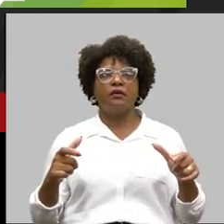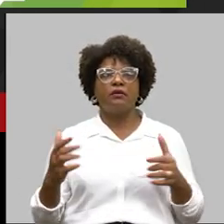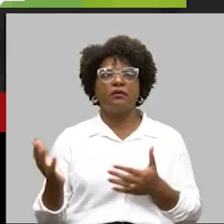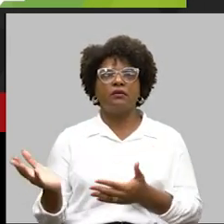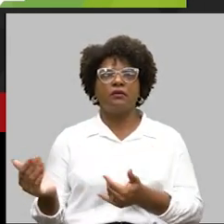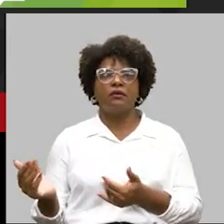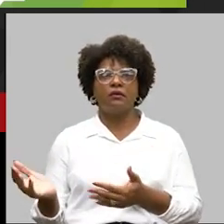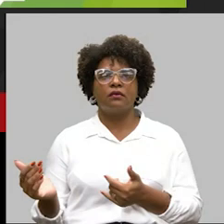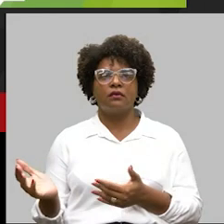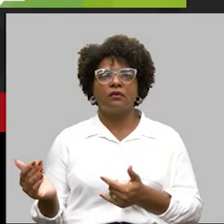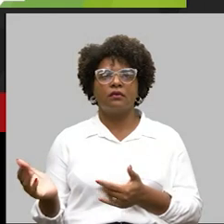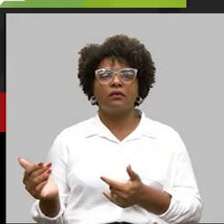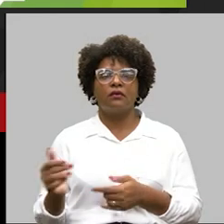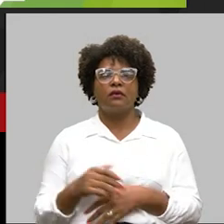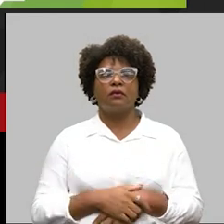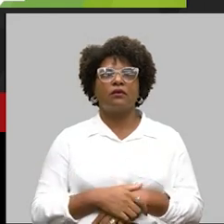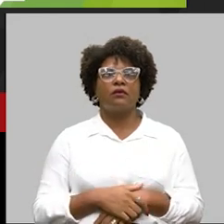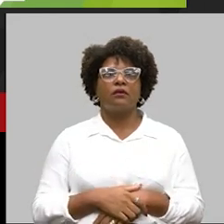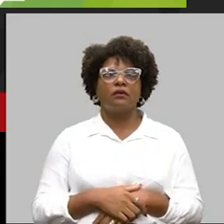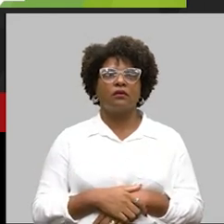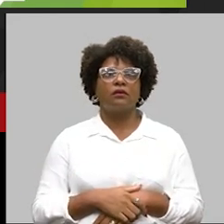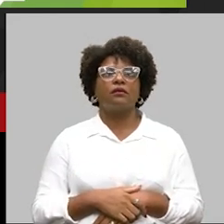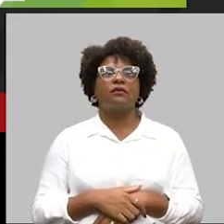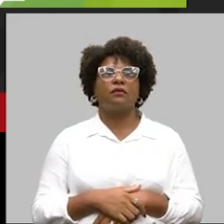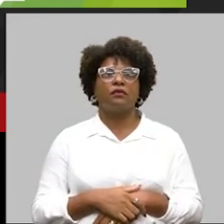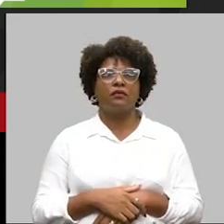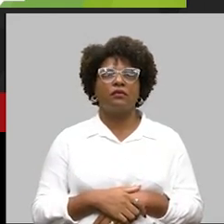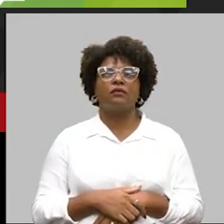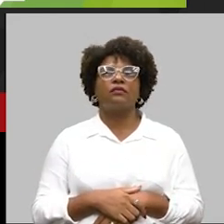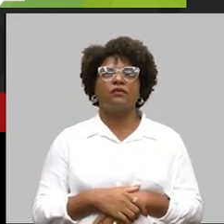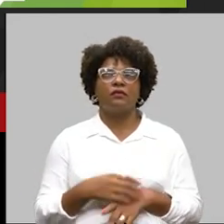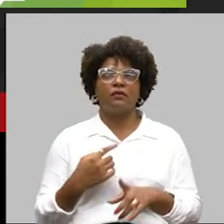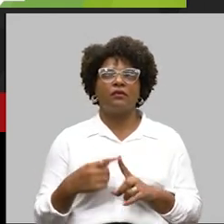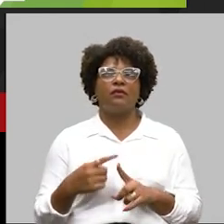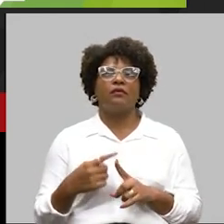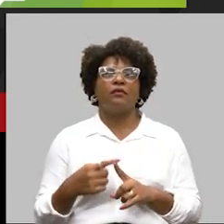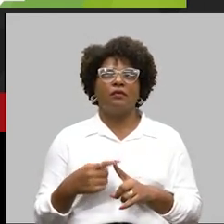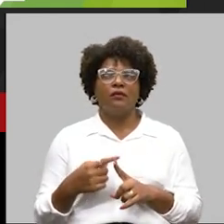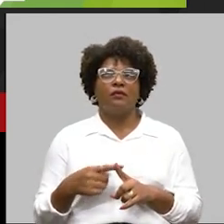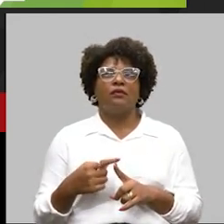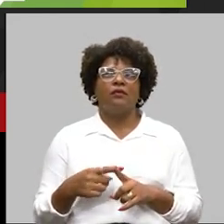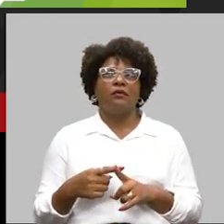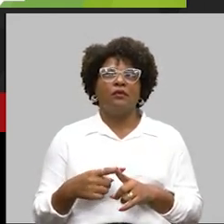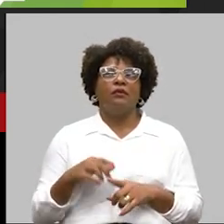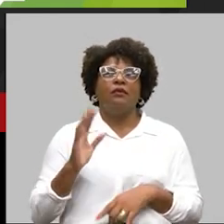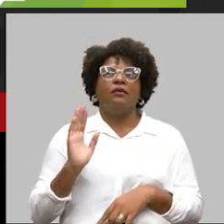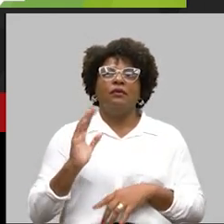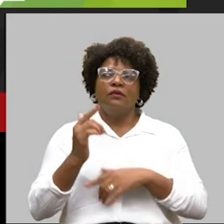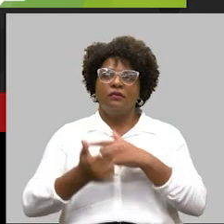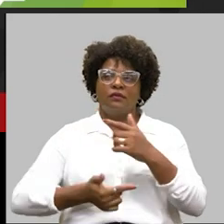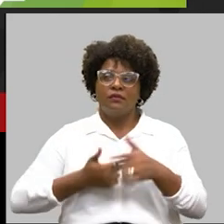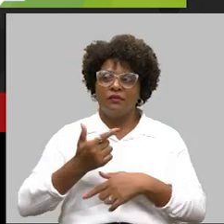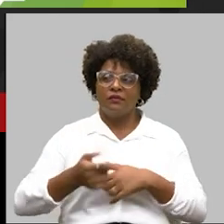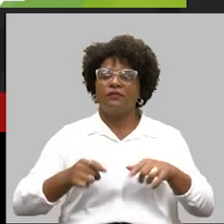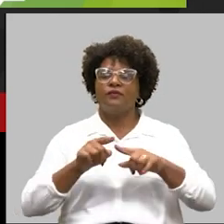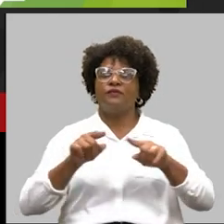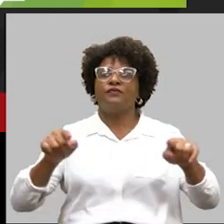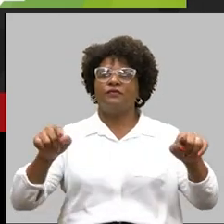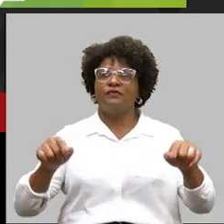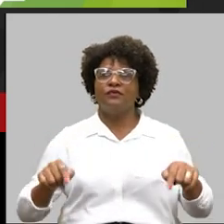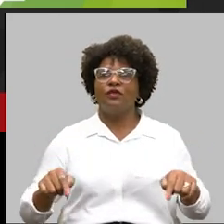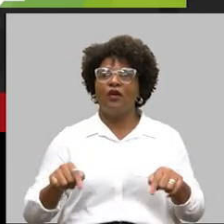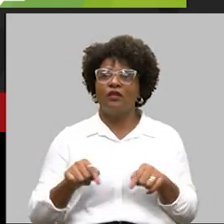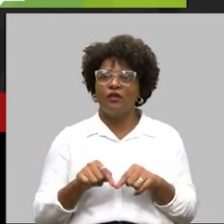dizer isso porque eu sou assentada moro no assentamento sou educador já trabalhei na sala de aula e a